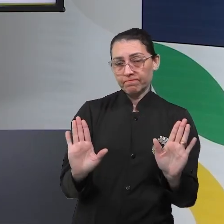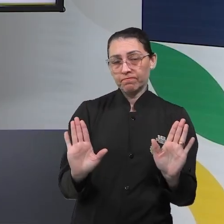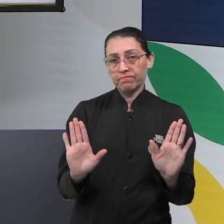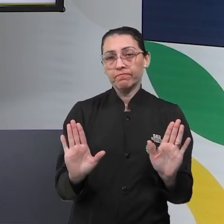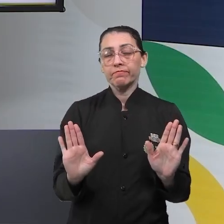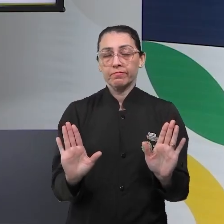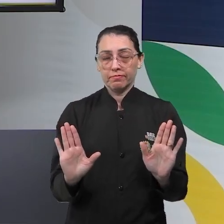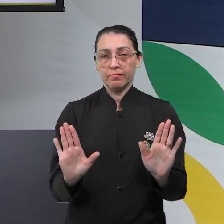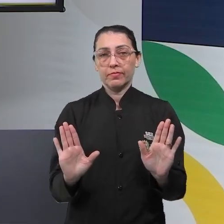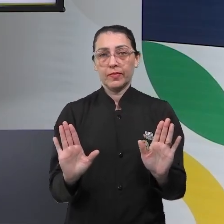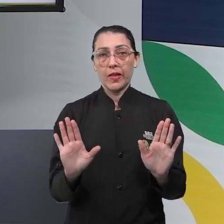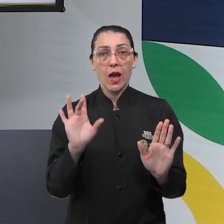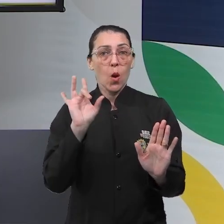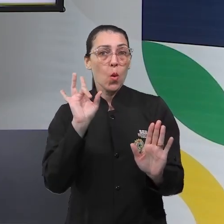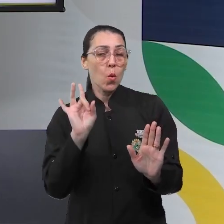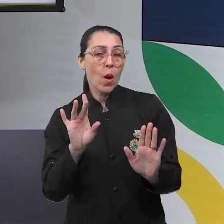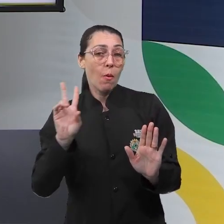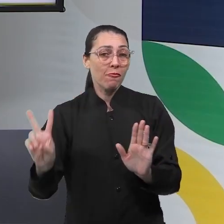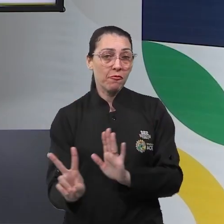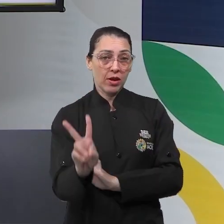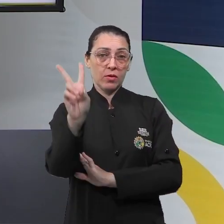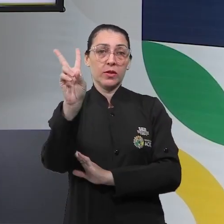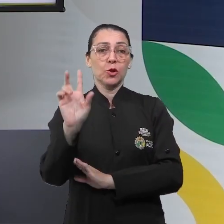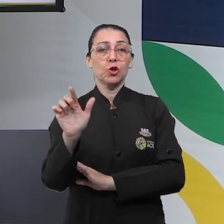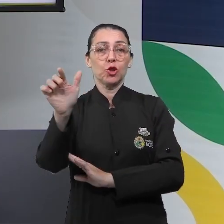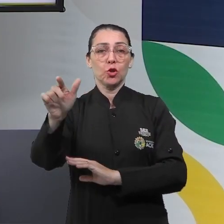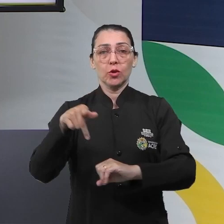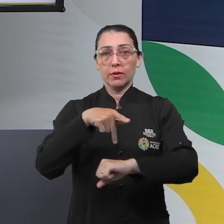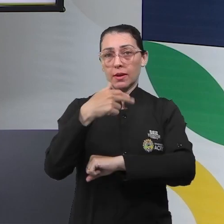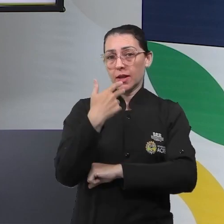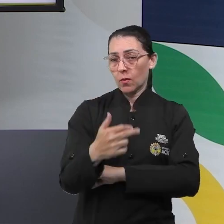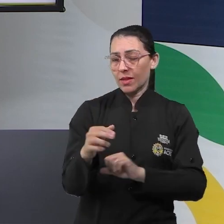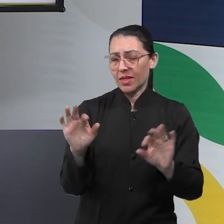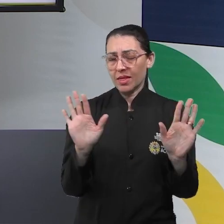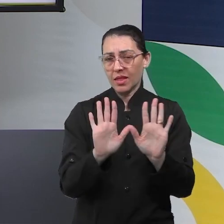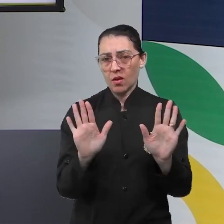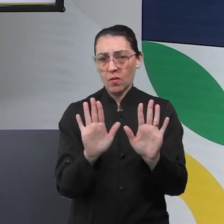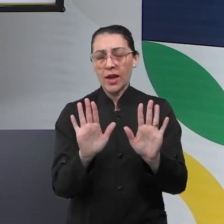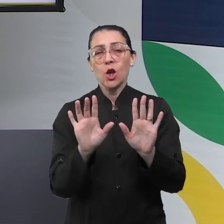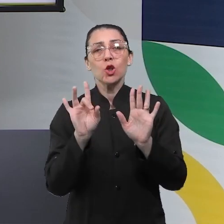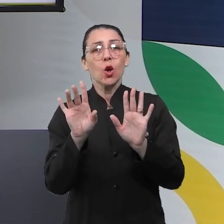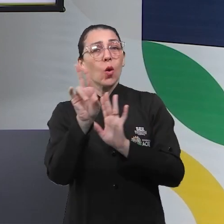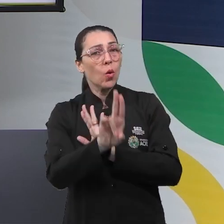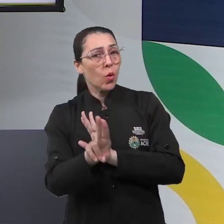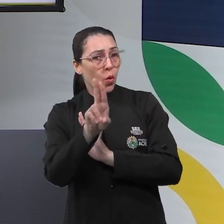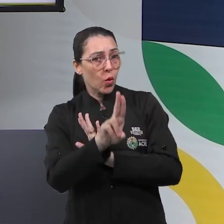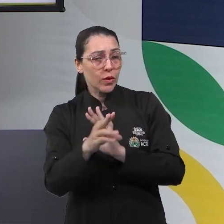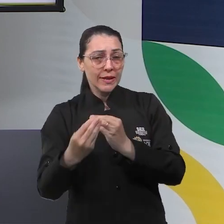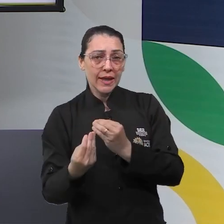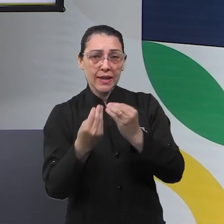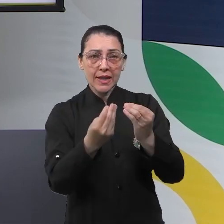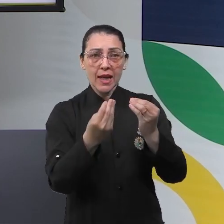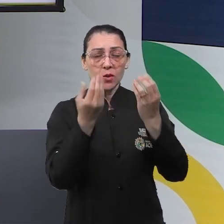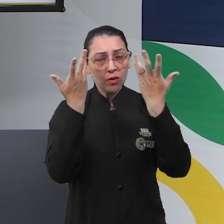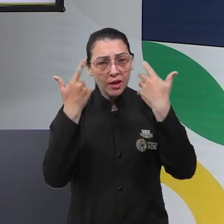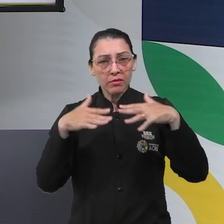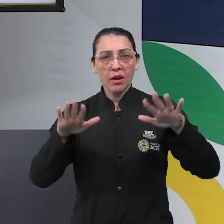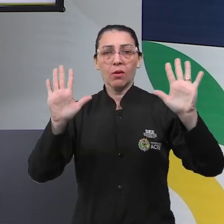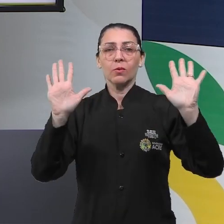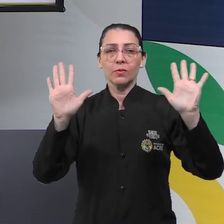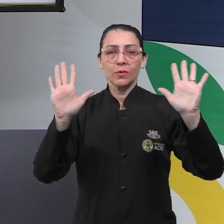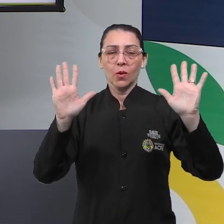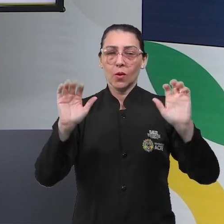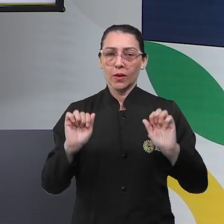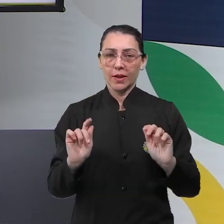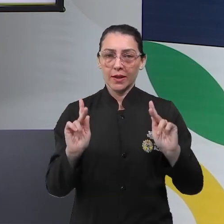Então, nesse caso, não é uma supervalorização de outra língua, e sim apenas um uso que é dado de forma natural.